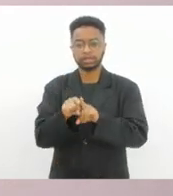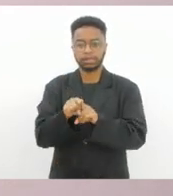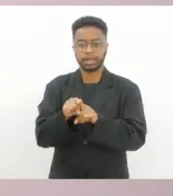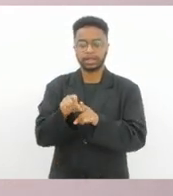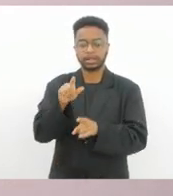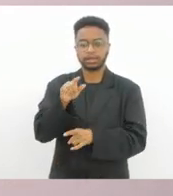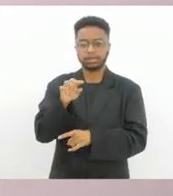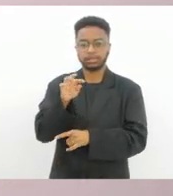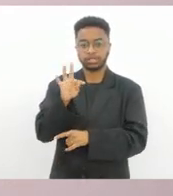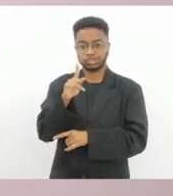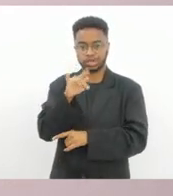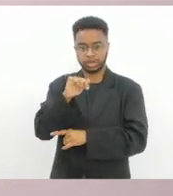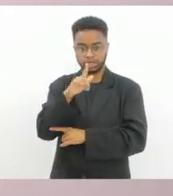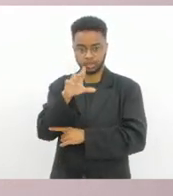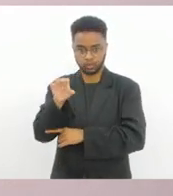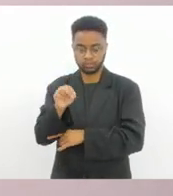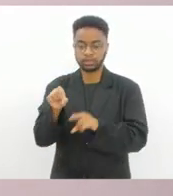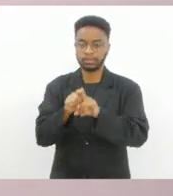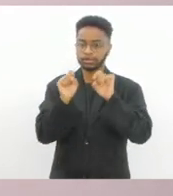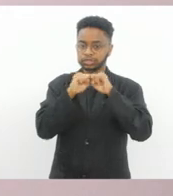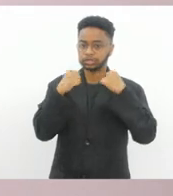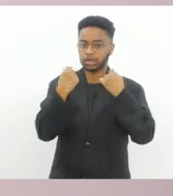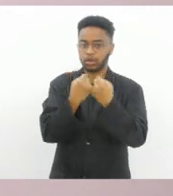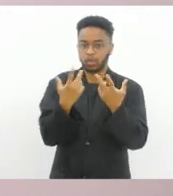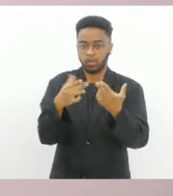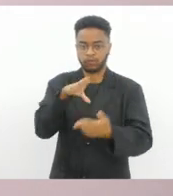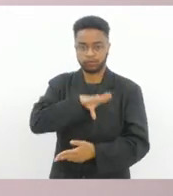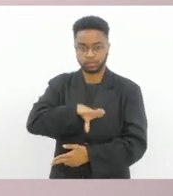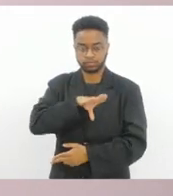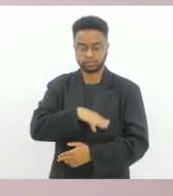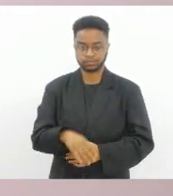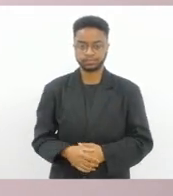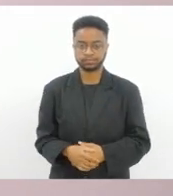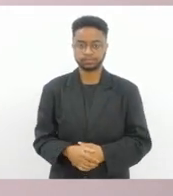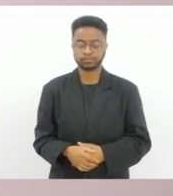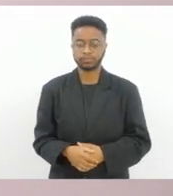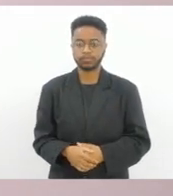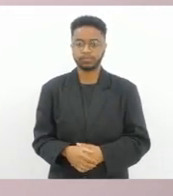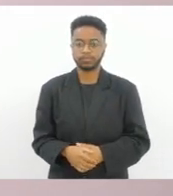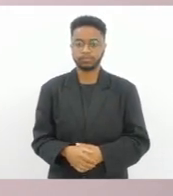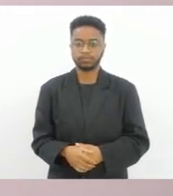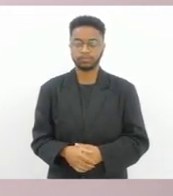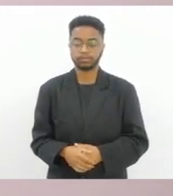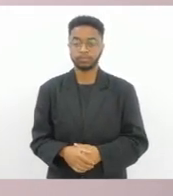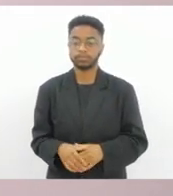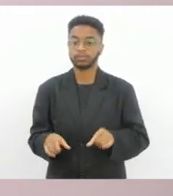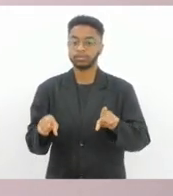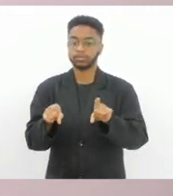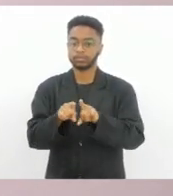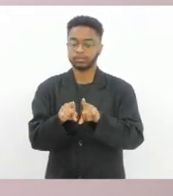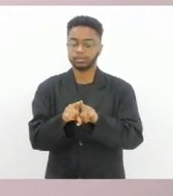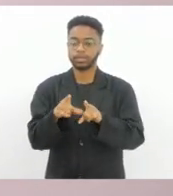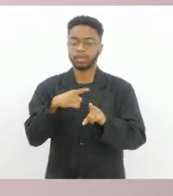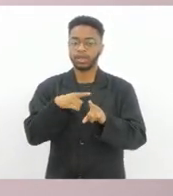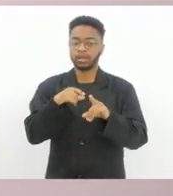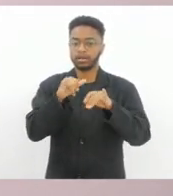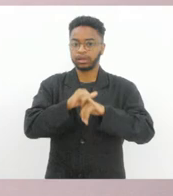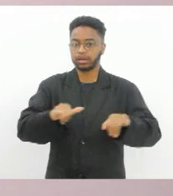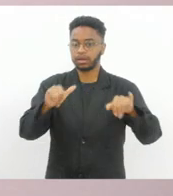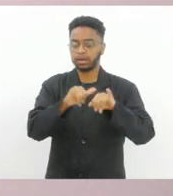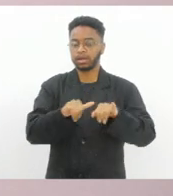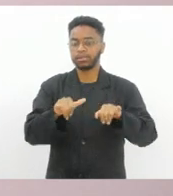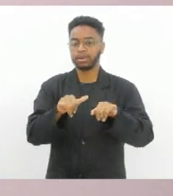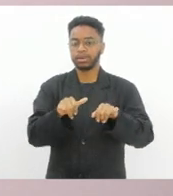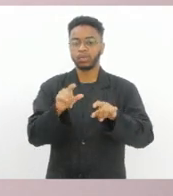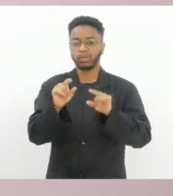de estádios e times de futebol, como o Vasco da Gama. Ressalta-se também a campanha recém-lançada pela Secretaria,